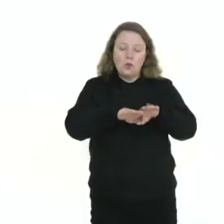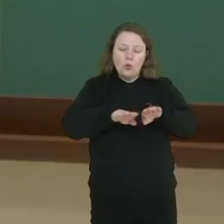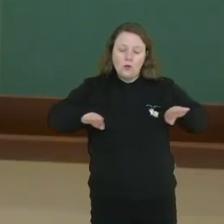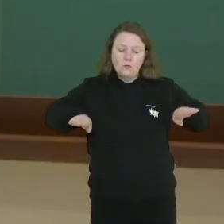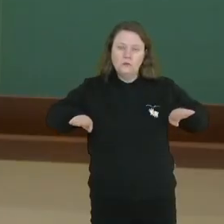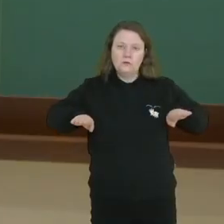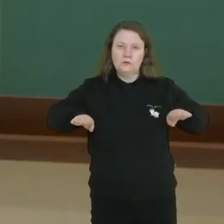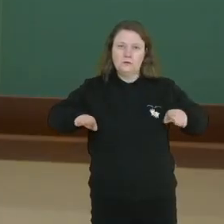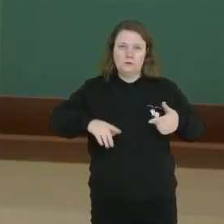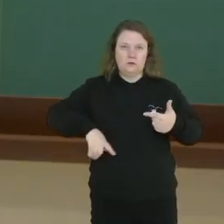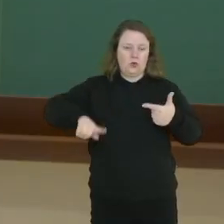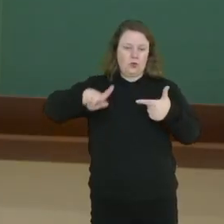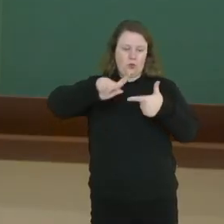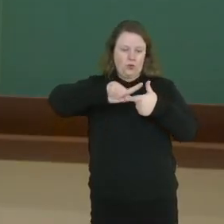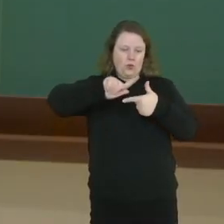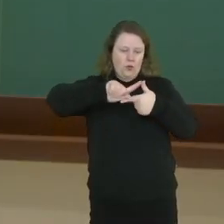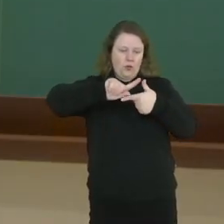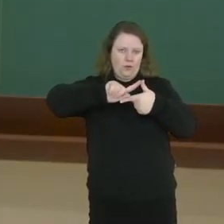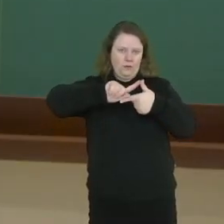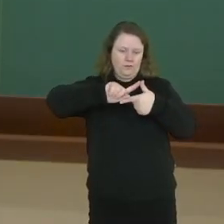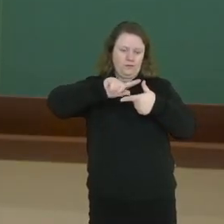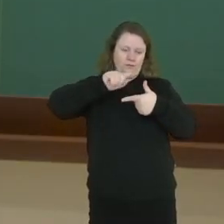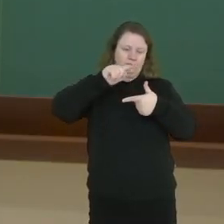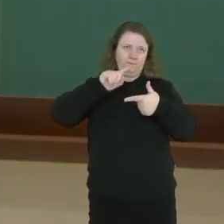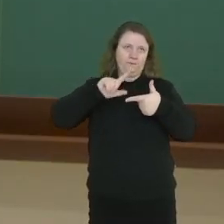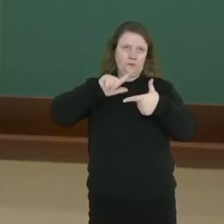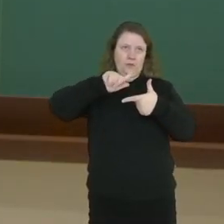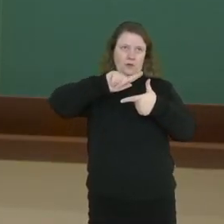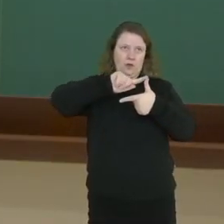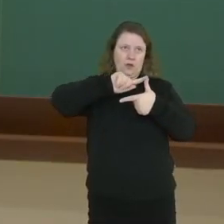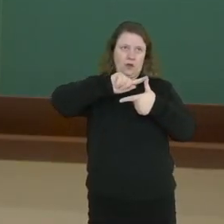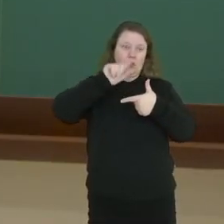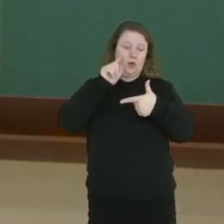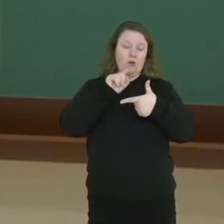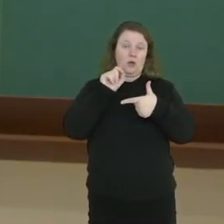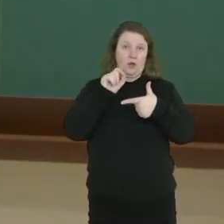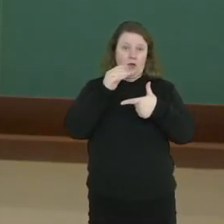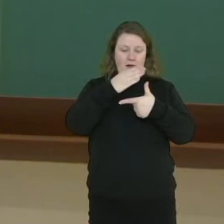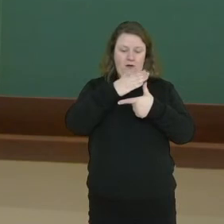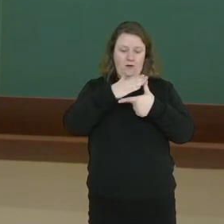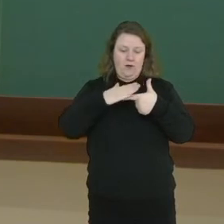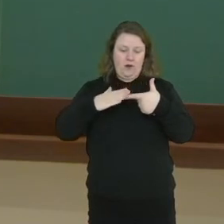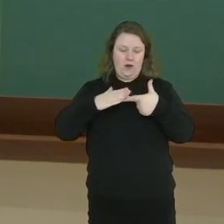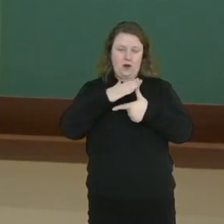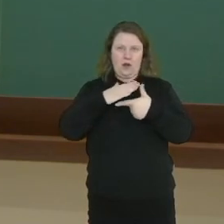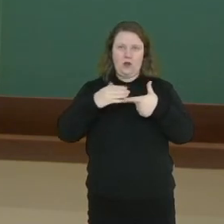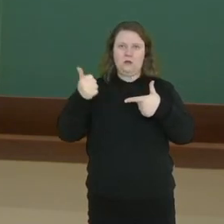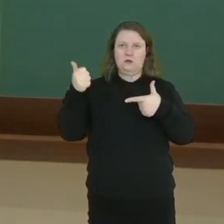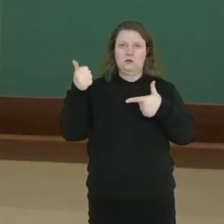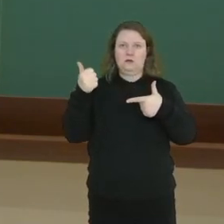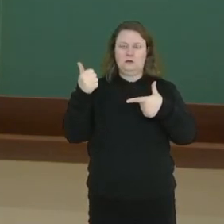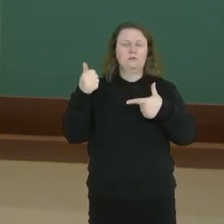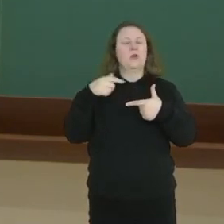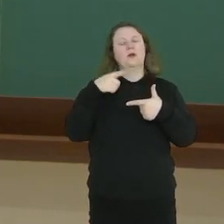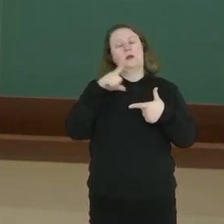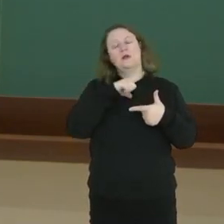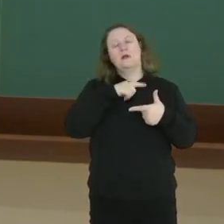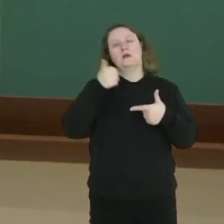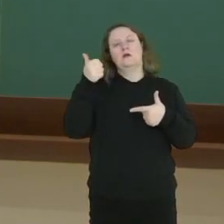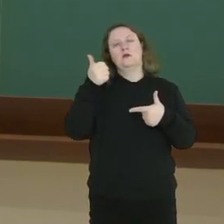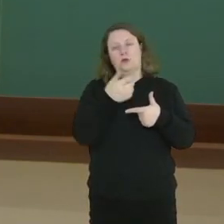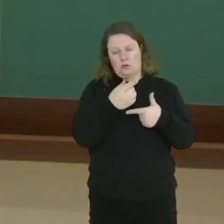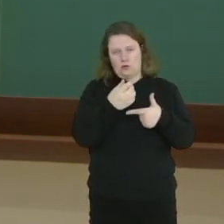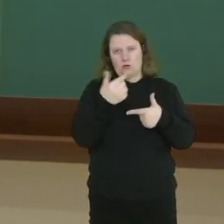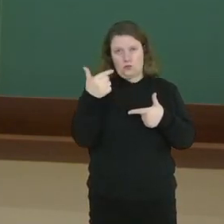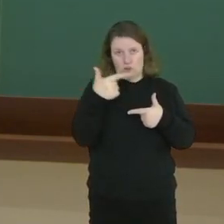triangular, tá bom? O terreno tem frentes de 12 metros e 16 em duas ruas que formam um ângulo de 90